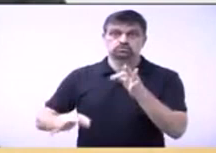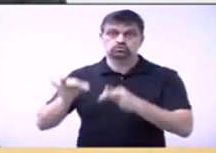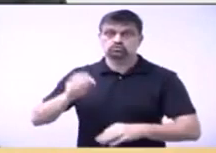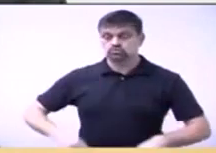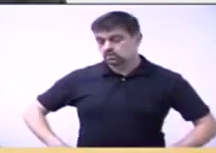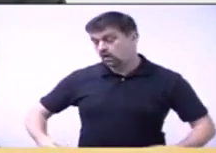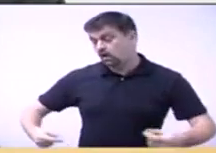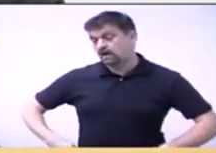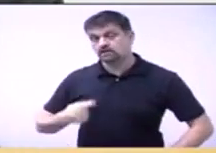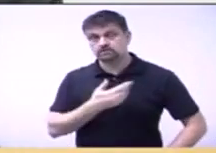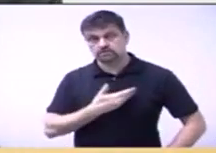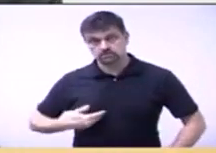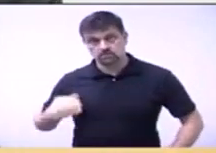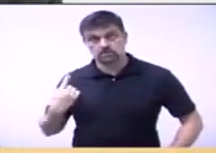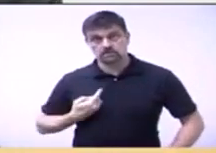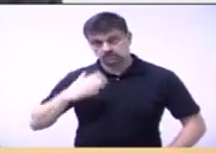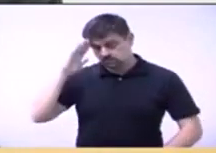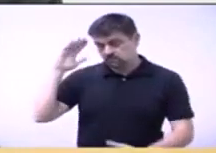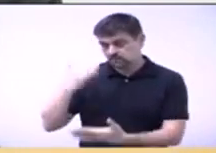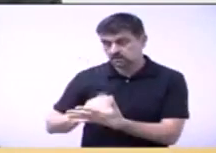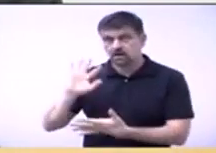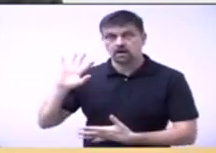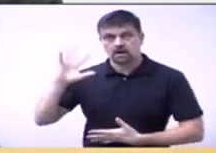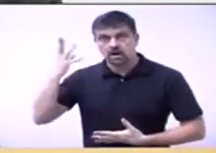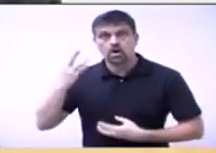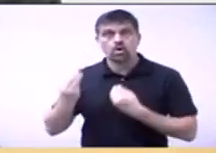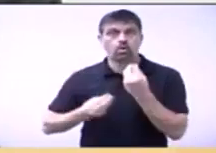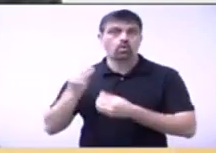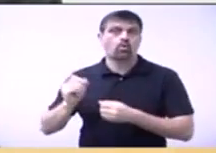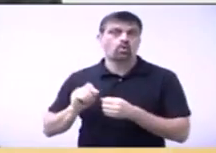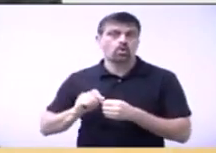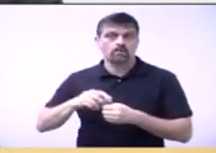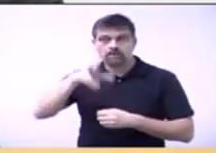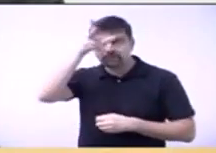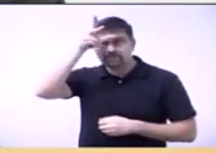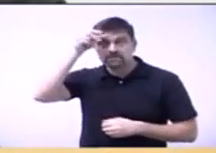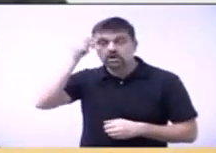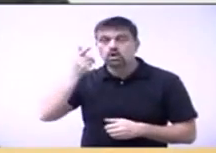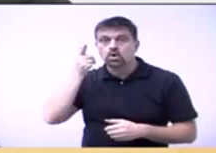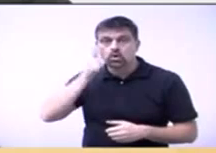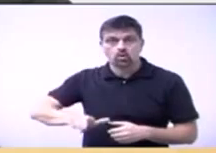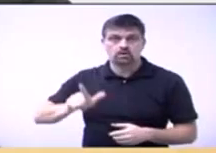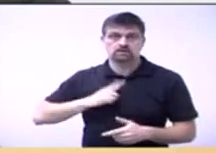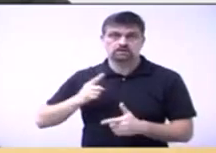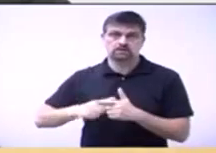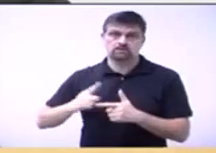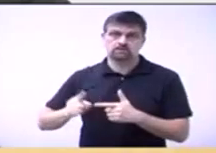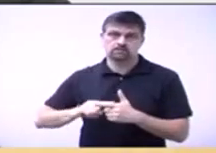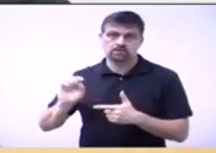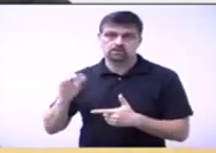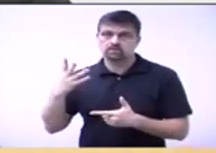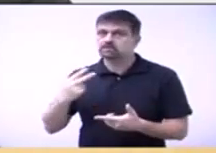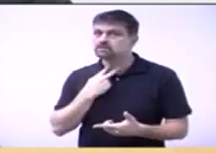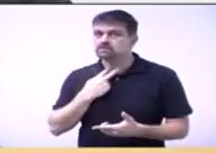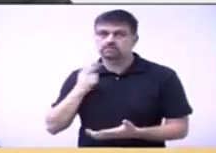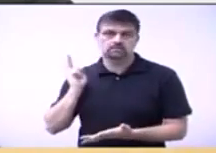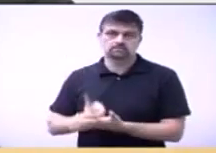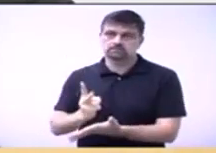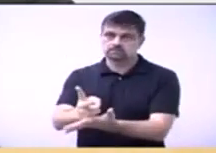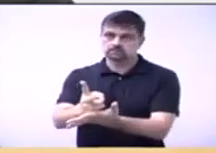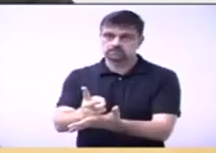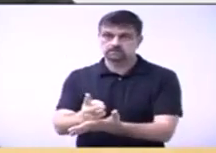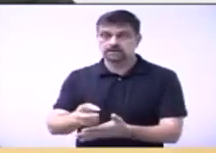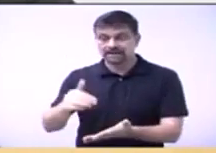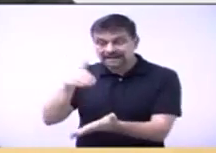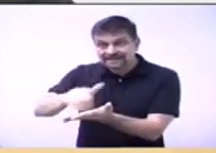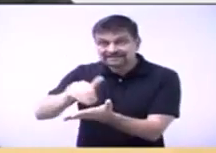certeza que nós vamos conseguir achar uma saída, o governo está procurando, vai achar uma saída, porque do jeito que está, realmente não pode conseguir. Mas, segundo a